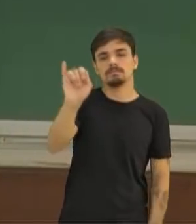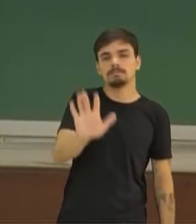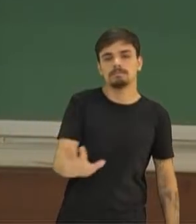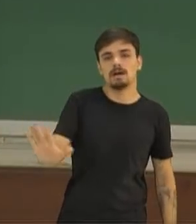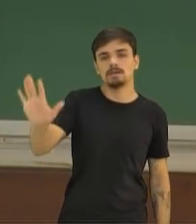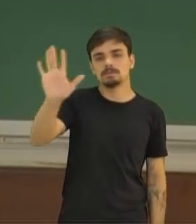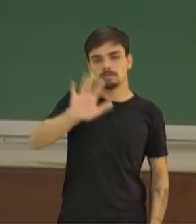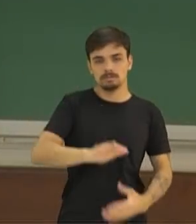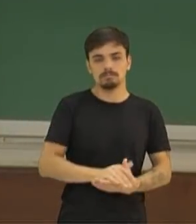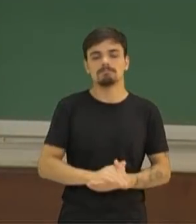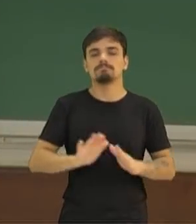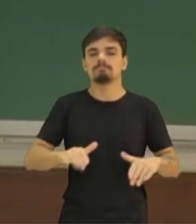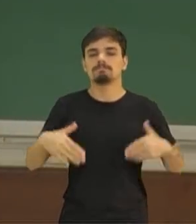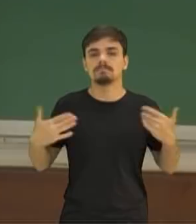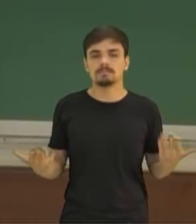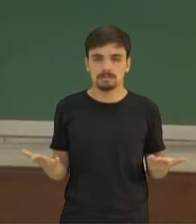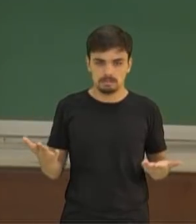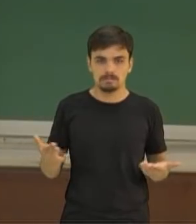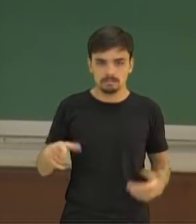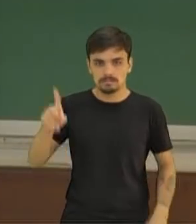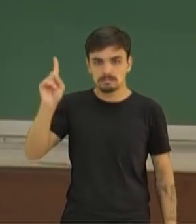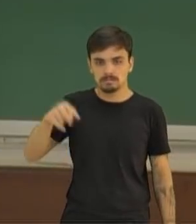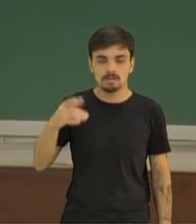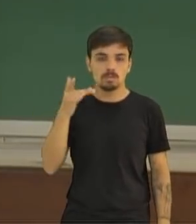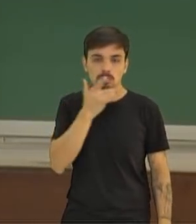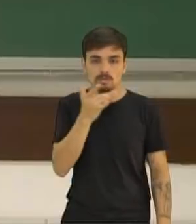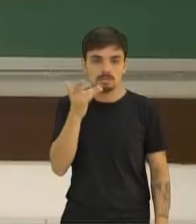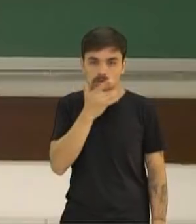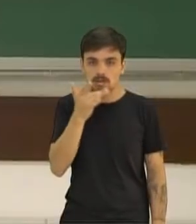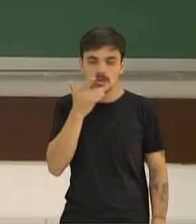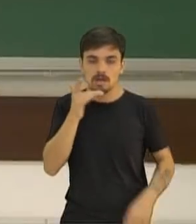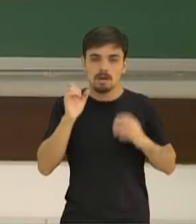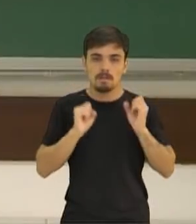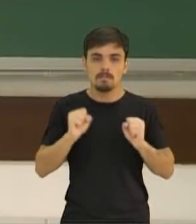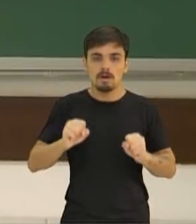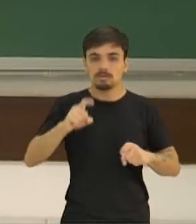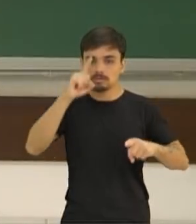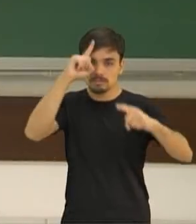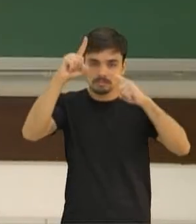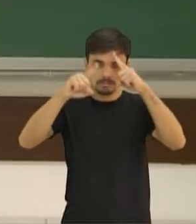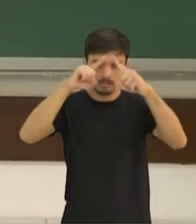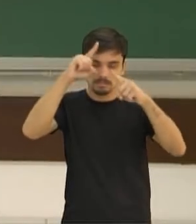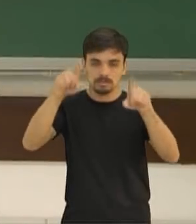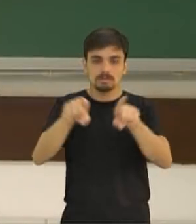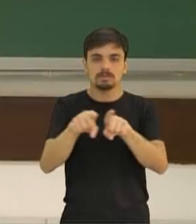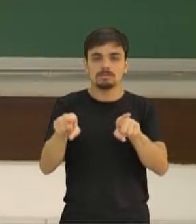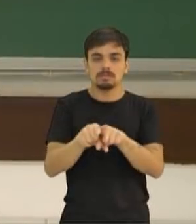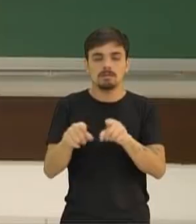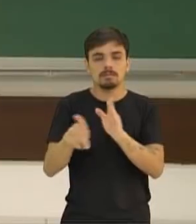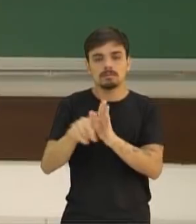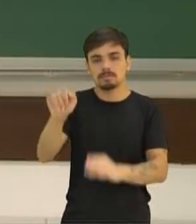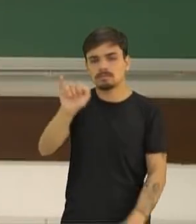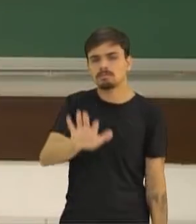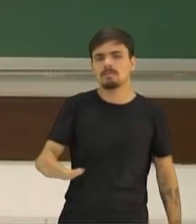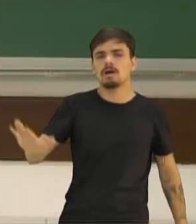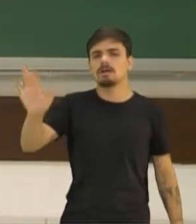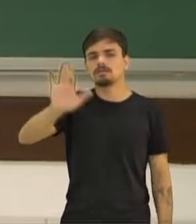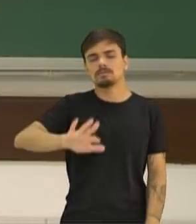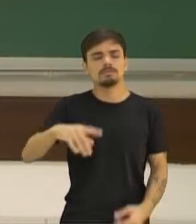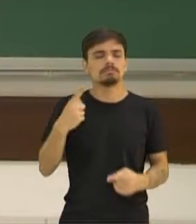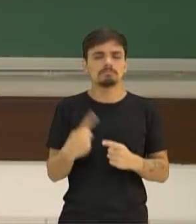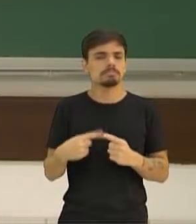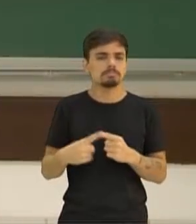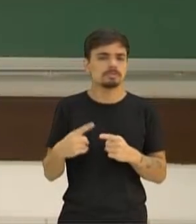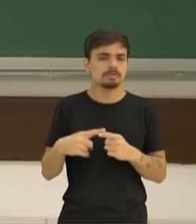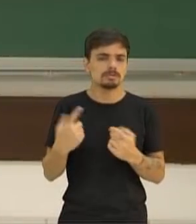imagem. Então, ser gostosa pode trazer essa ideia de idealização de imagem. Por quê? Por que